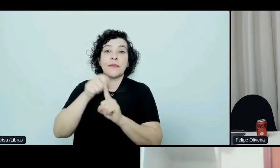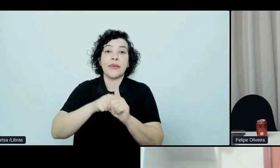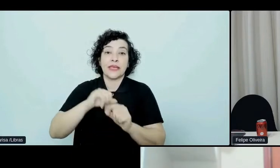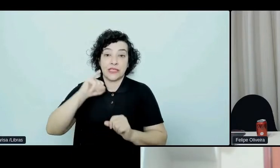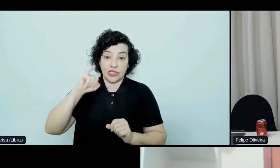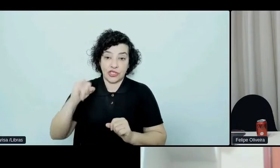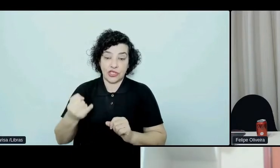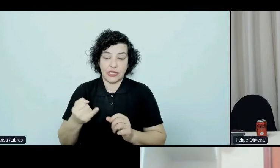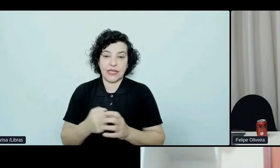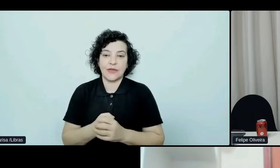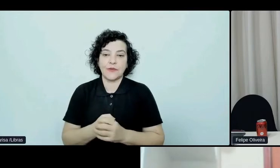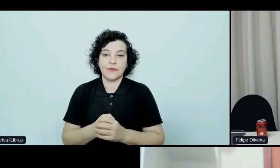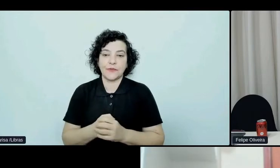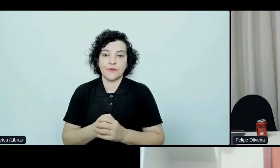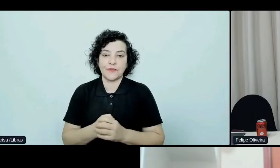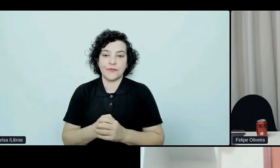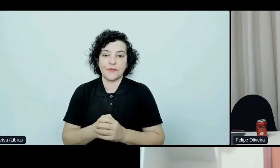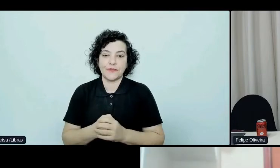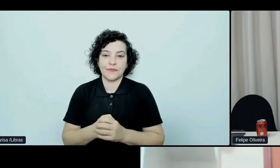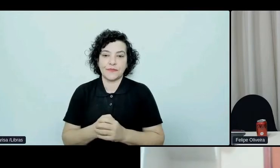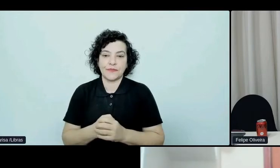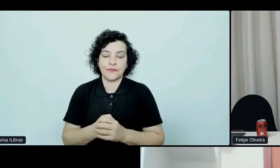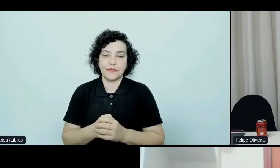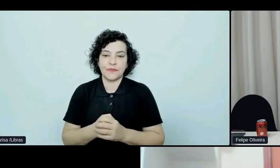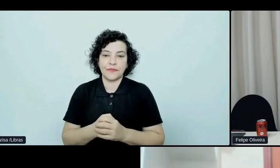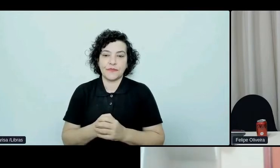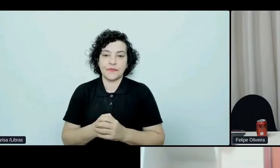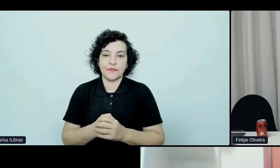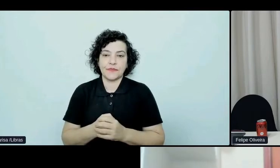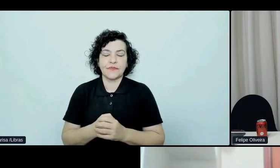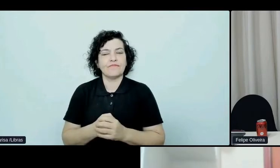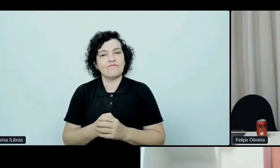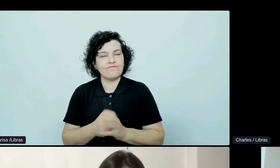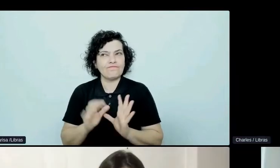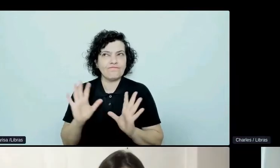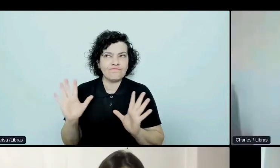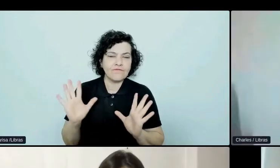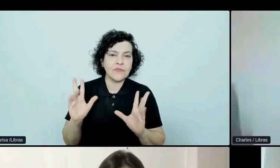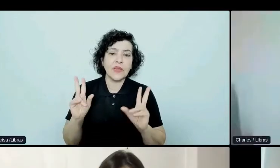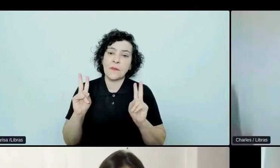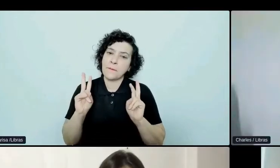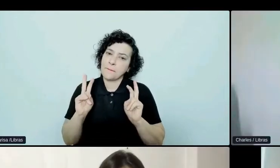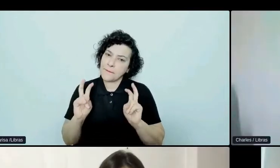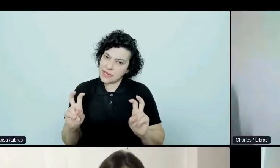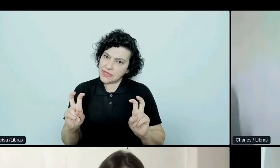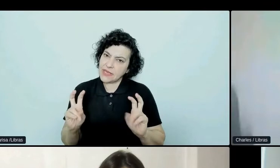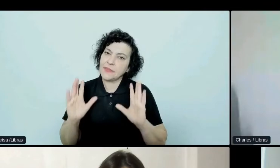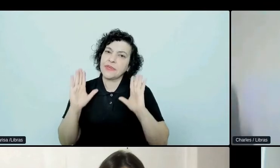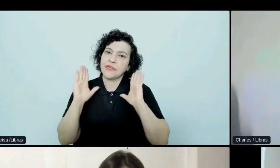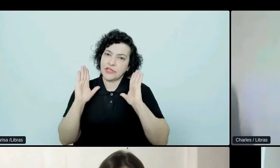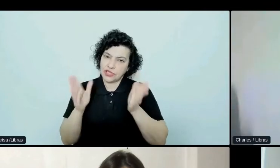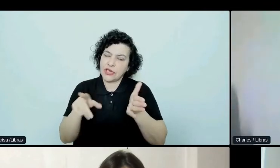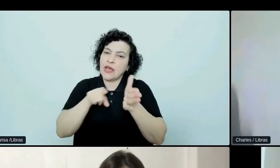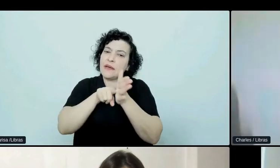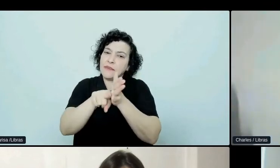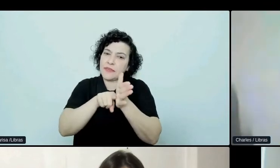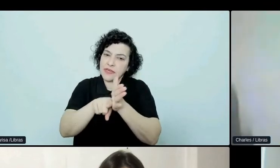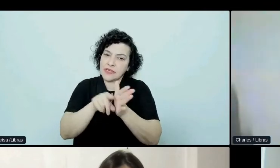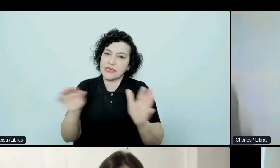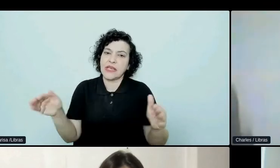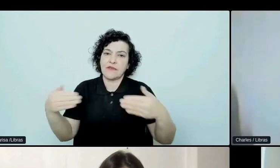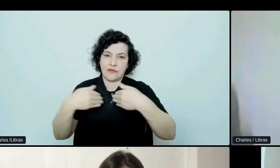mais ou menos aí 4 anos, né? A Vanessa, vamos ver se você consegue tirar do mundo agora. Consigo. Eu